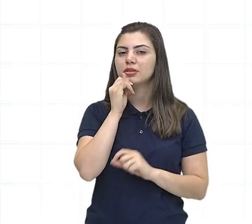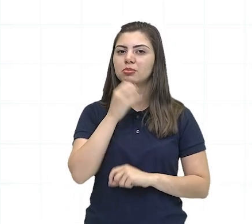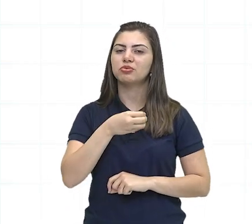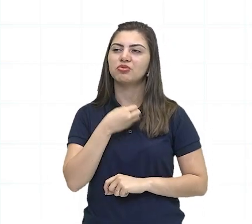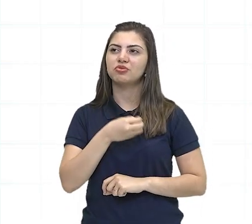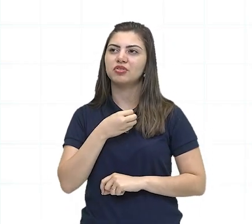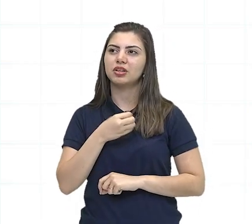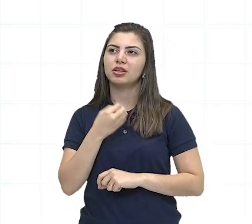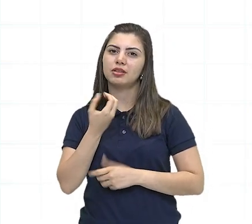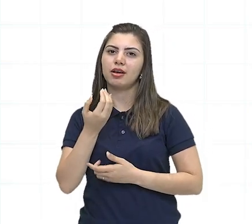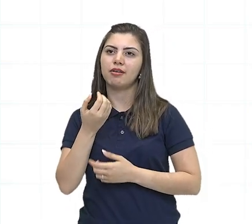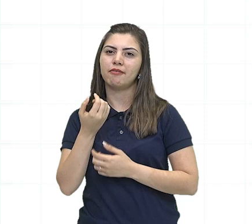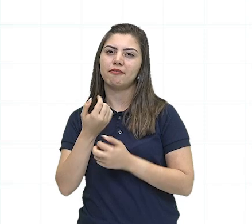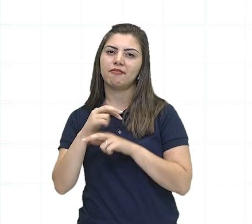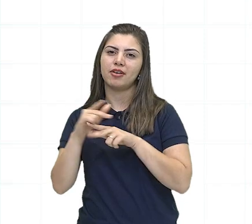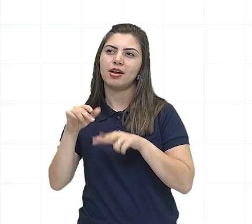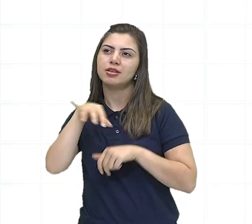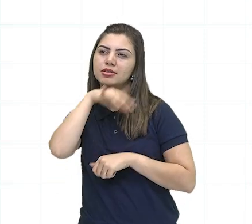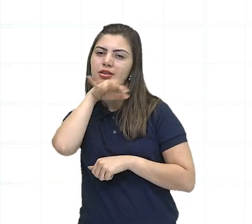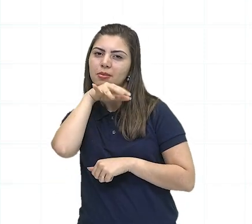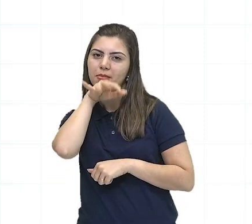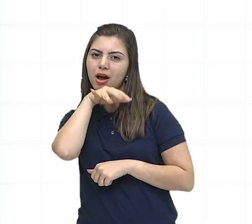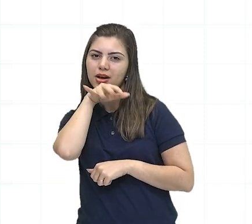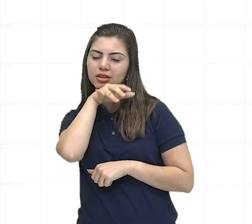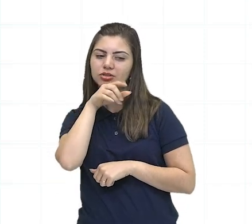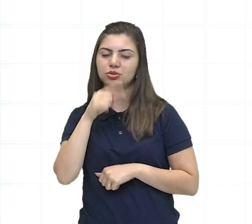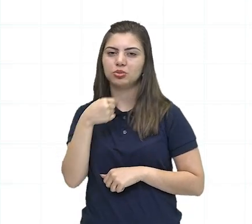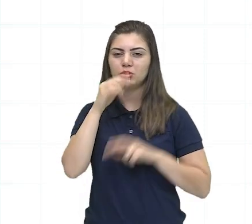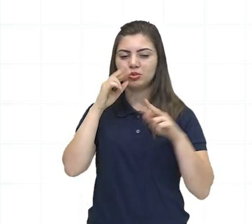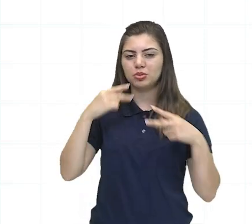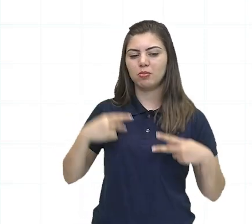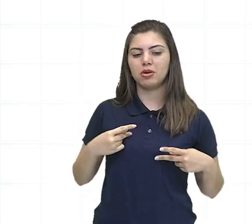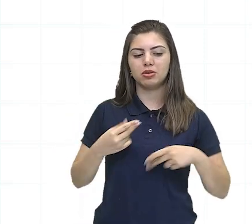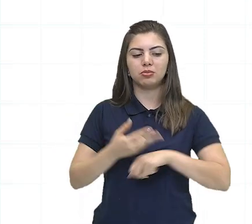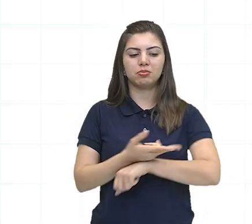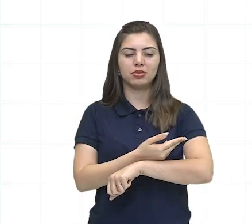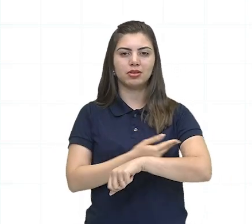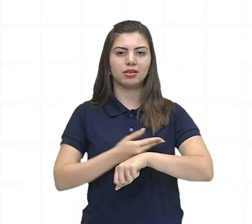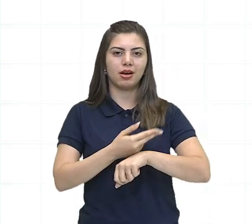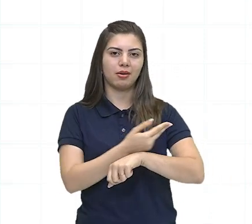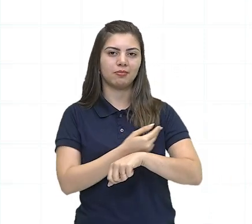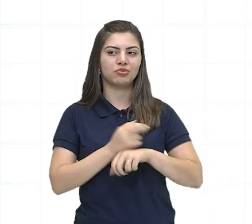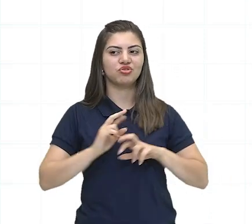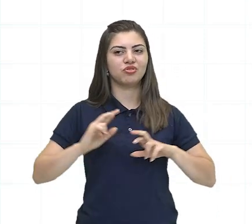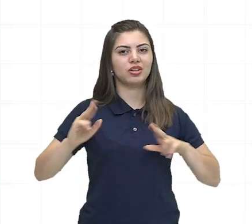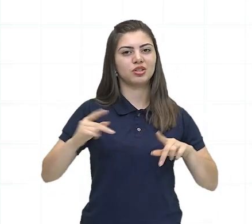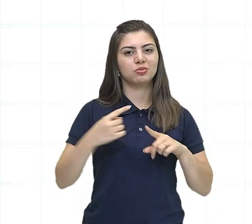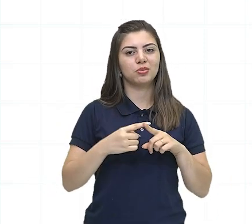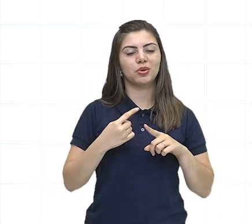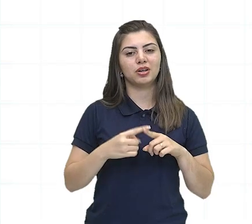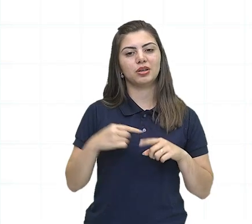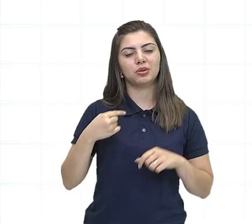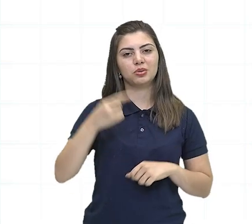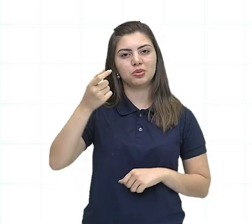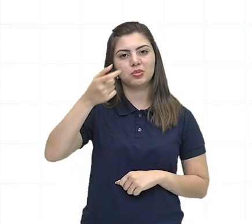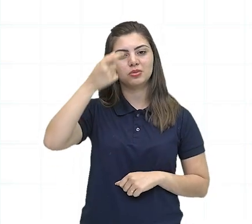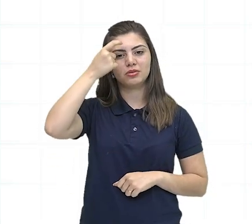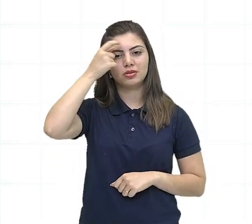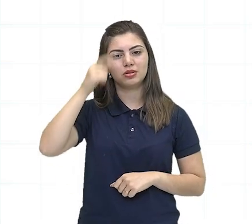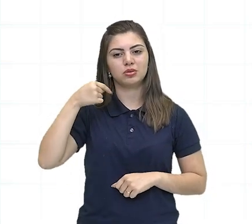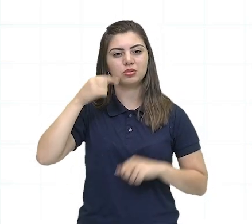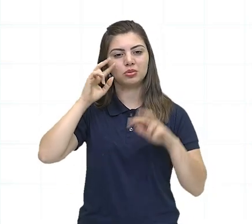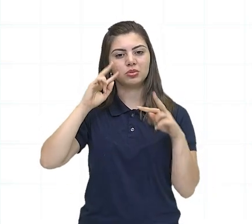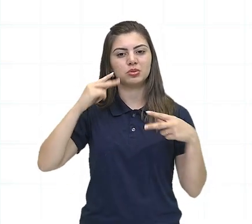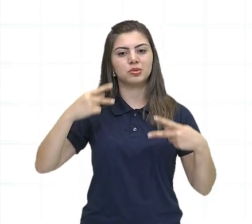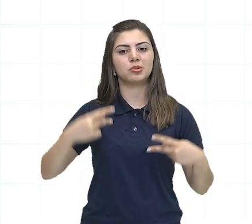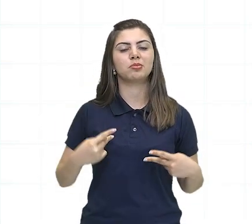natureza. E o ato de pintar seu corpo é sinal de pertencimento, de conscientização do ser